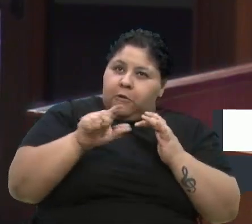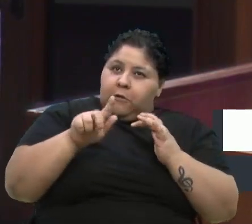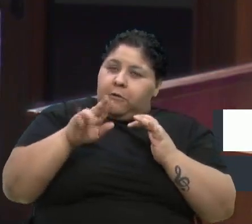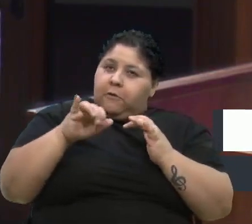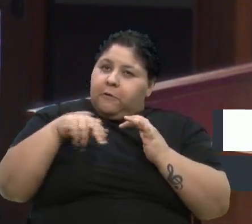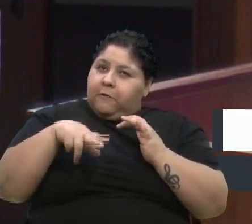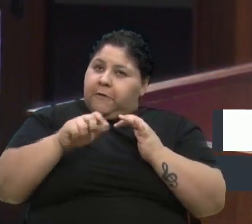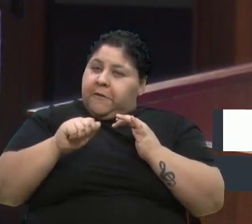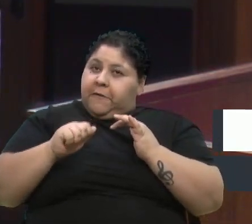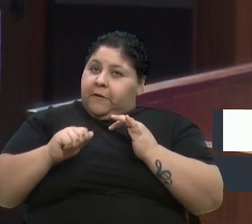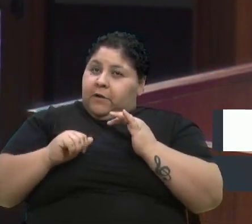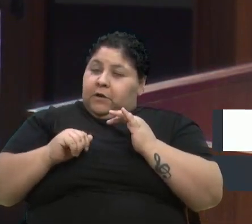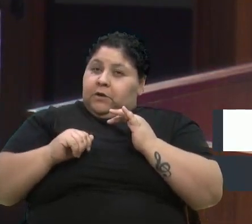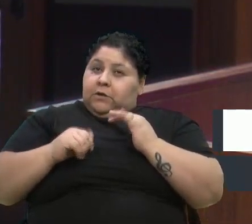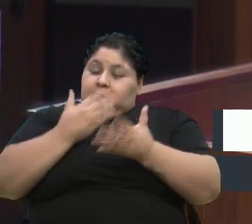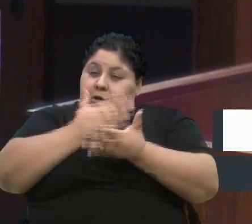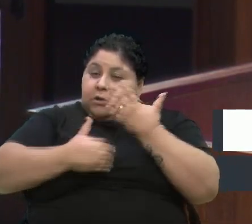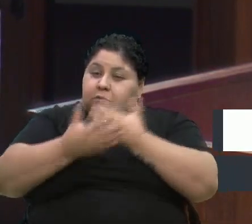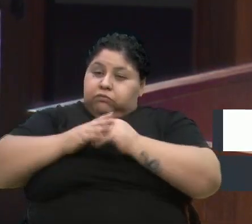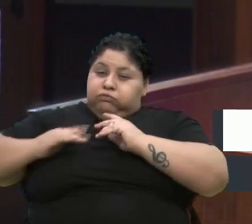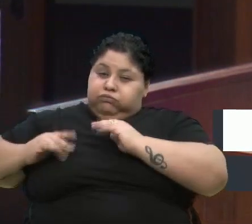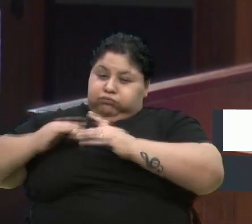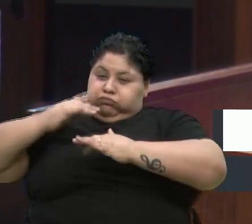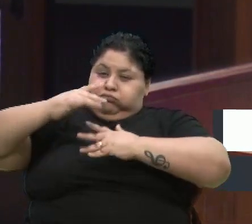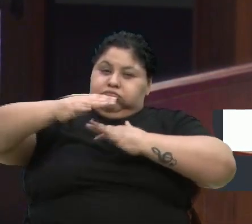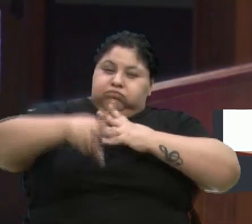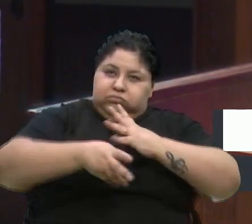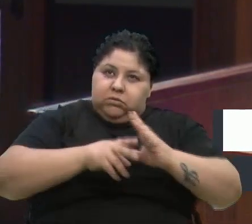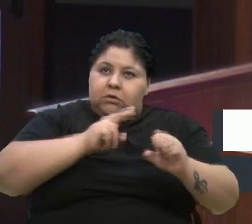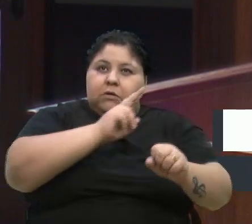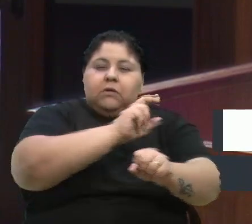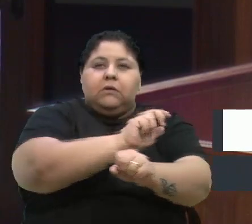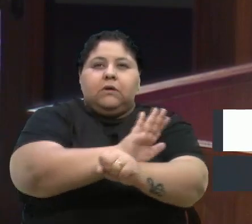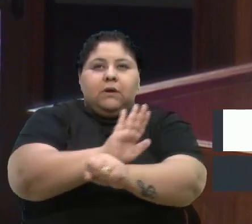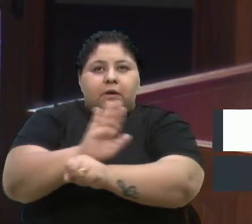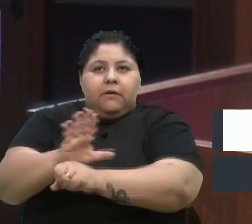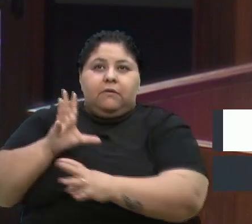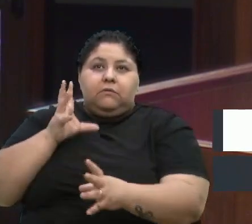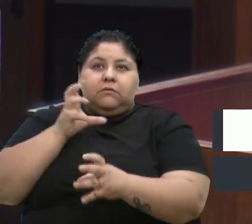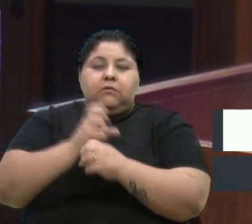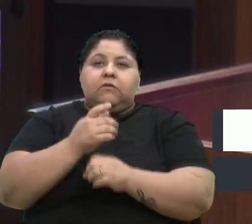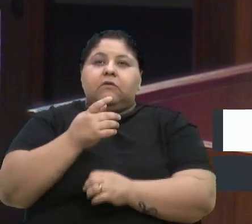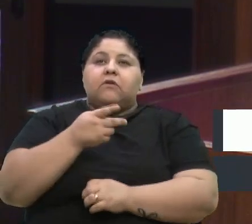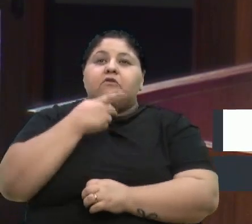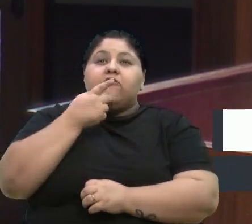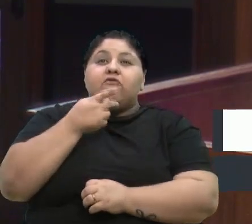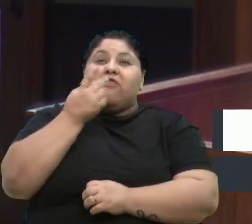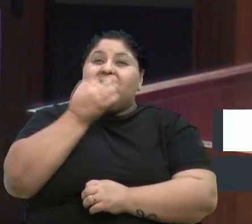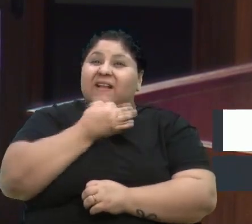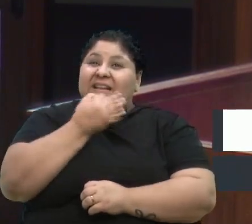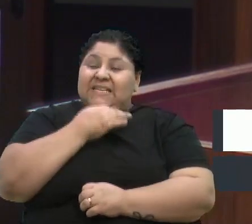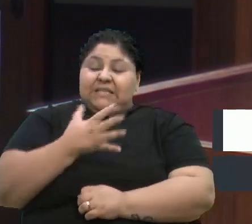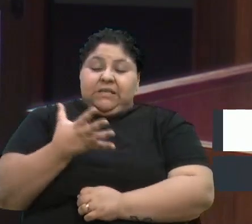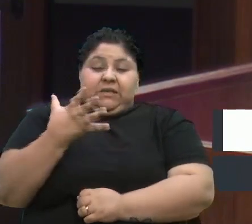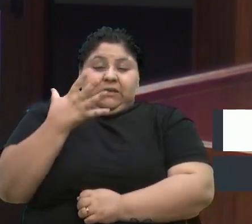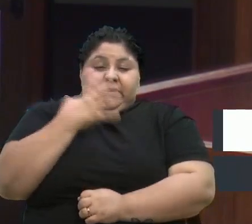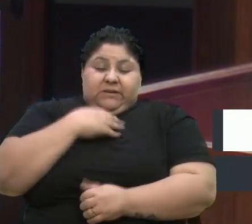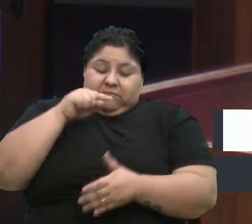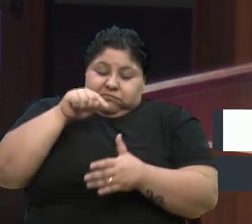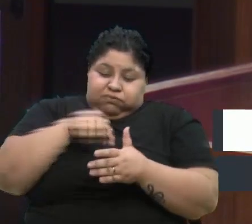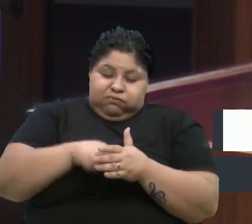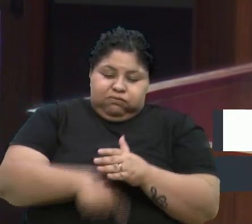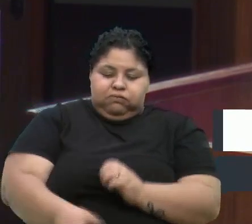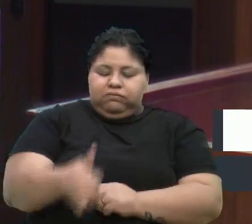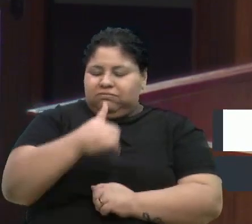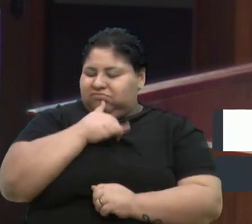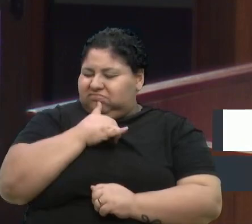toda a caminhada dela foi em prol da causa animal, citando esse caso de Caxias do Sul, nos deixa com profunda tristeza, e eu